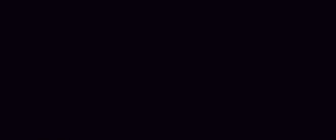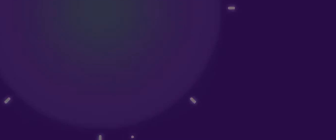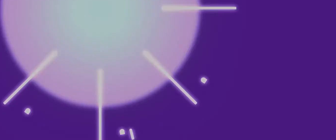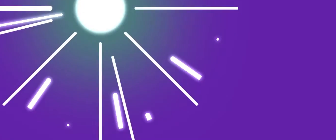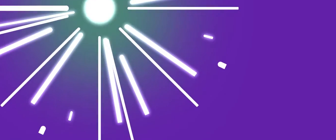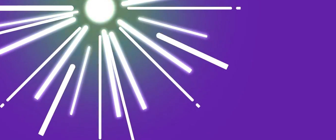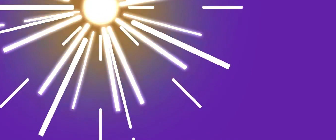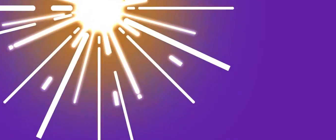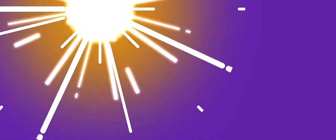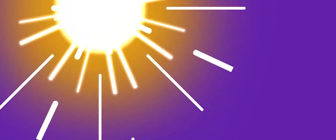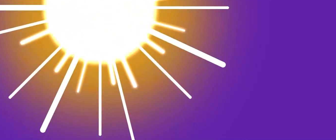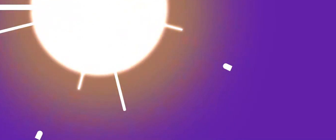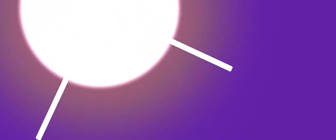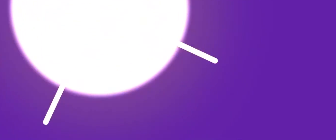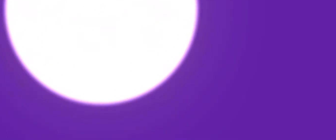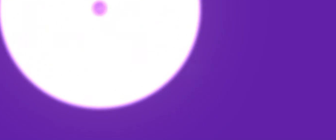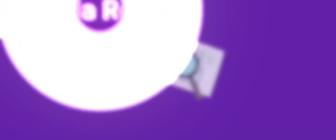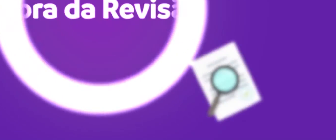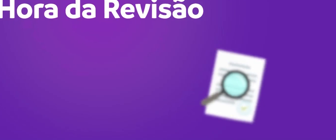revisão.